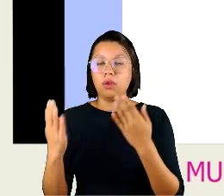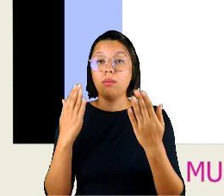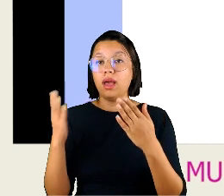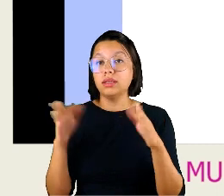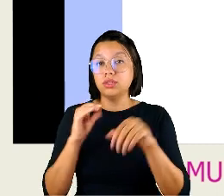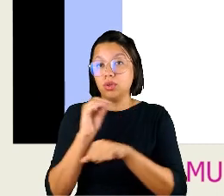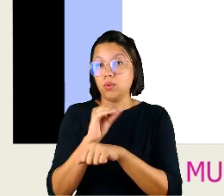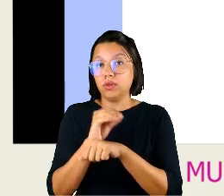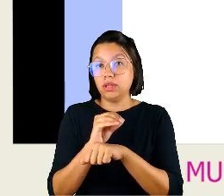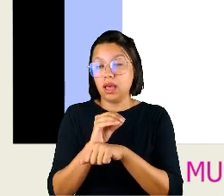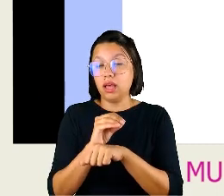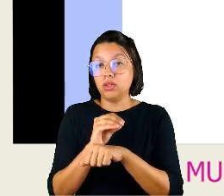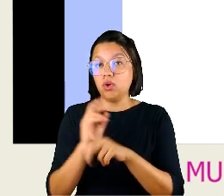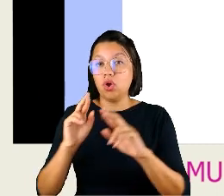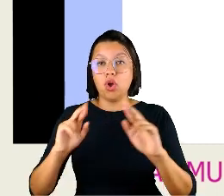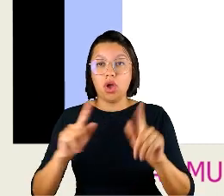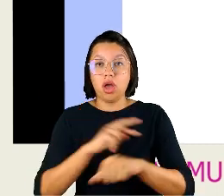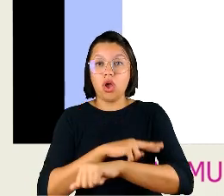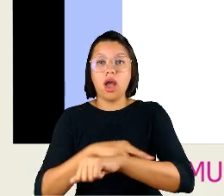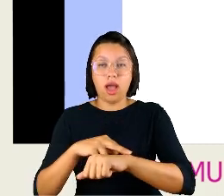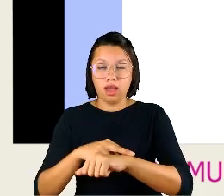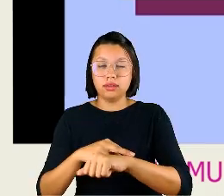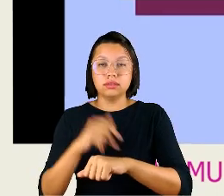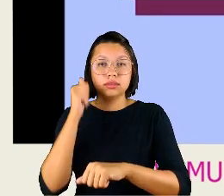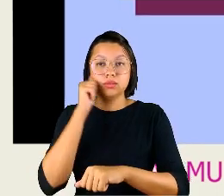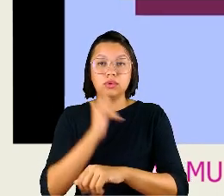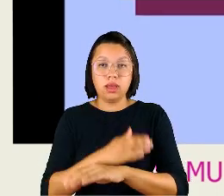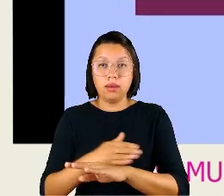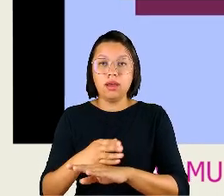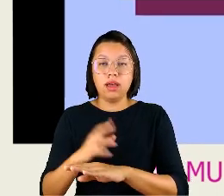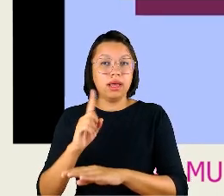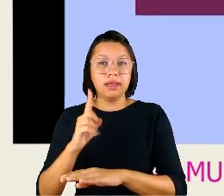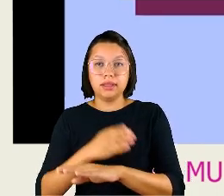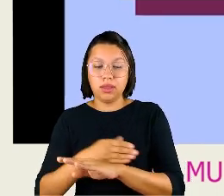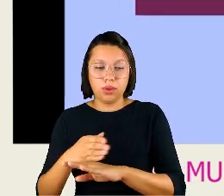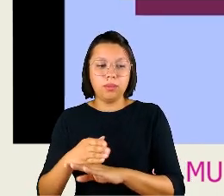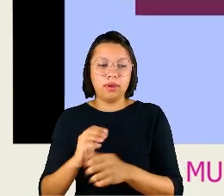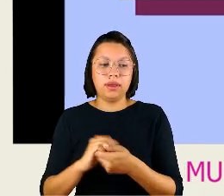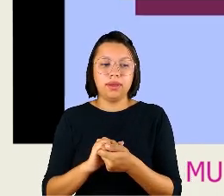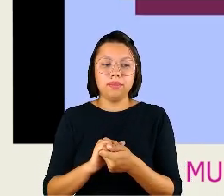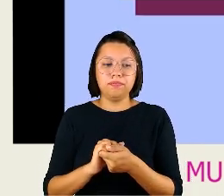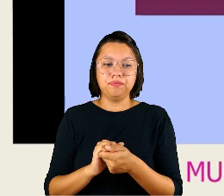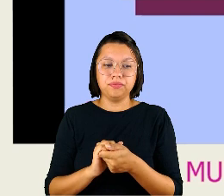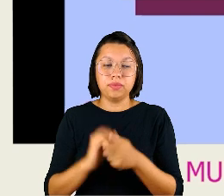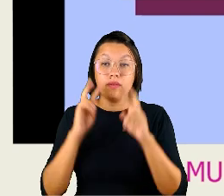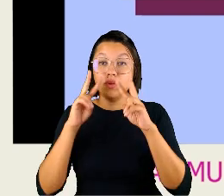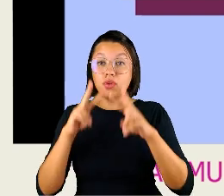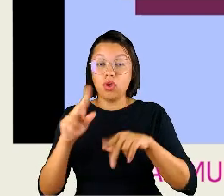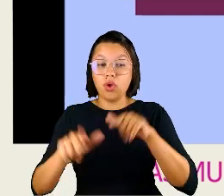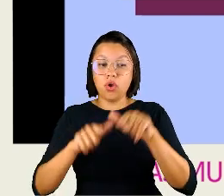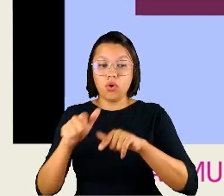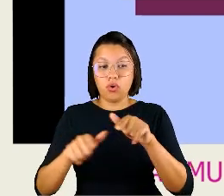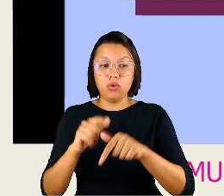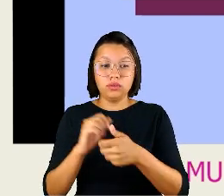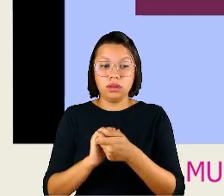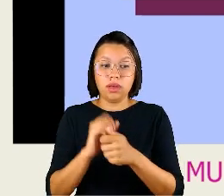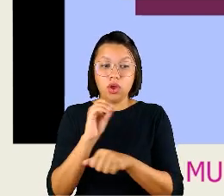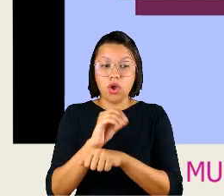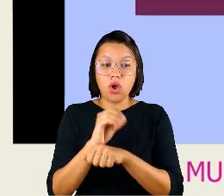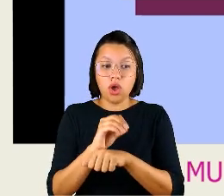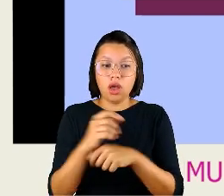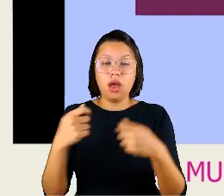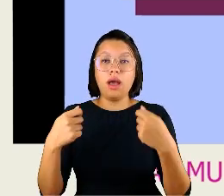né. E aí, passando, visibilizar o trabalho de cuidado exige uma mudança que é individual,